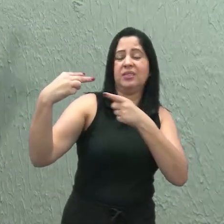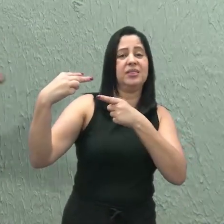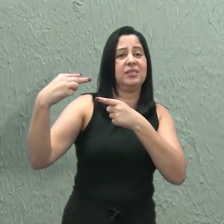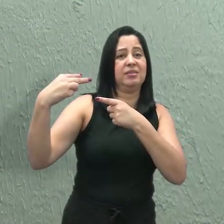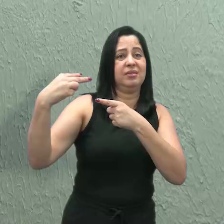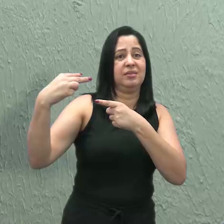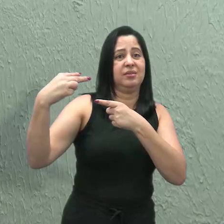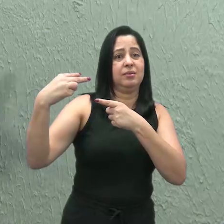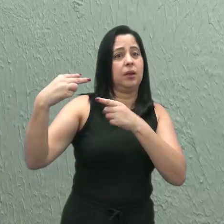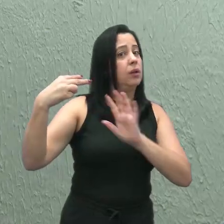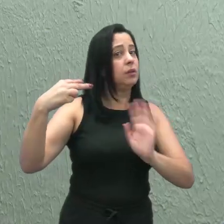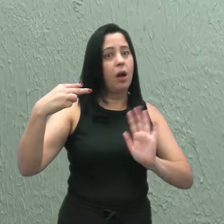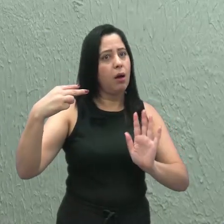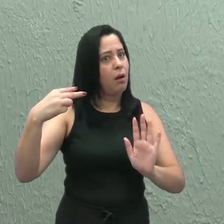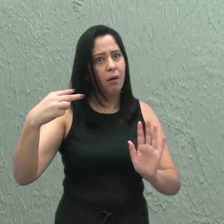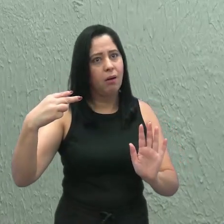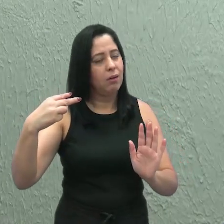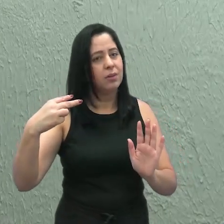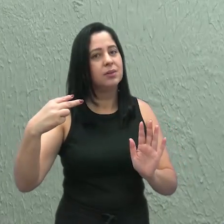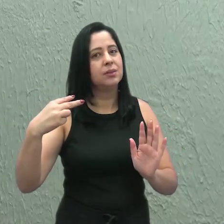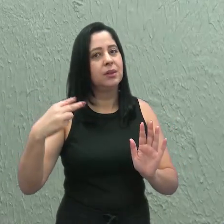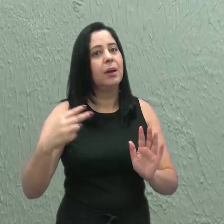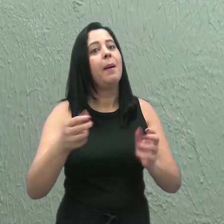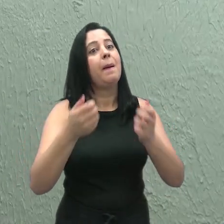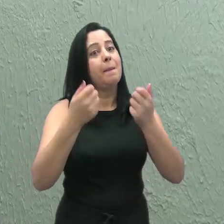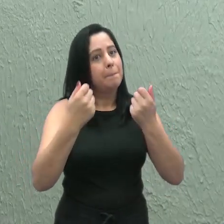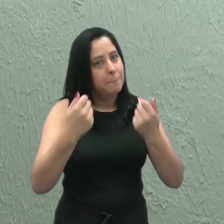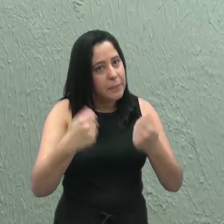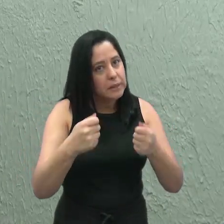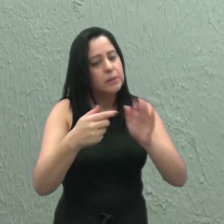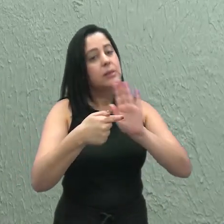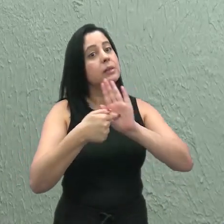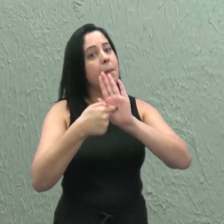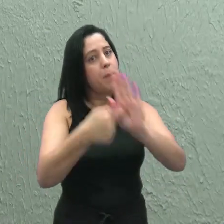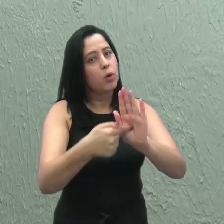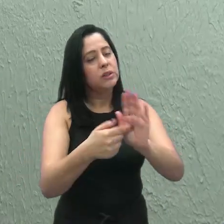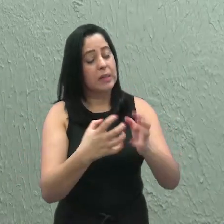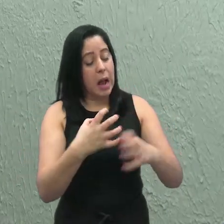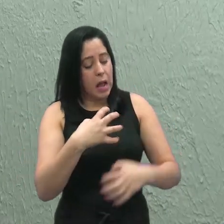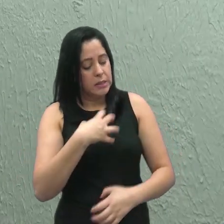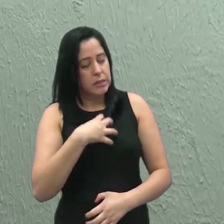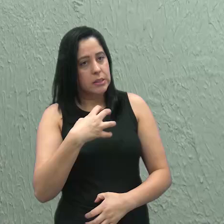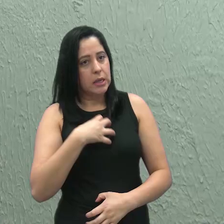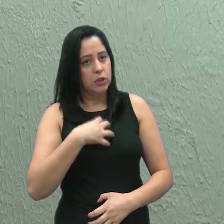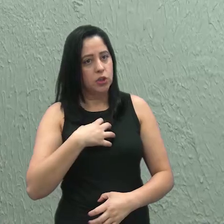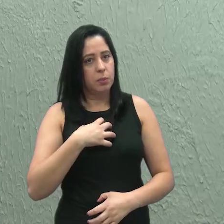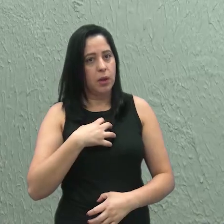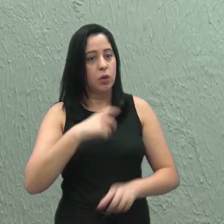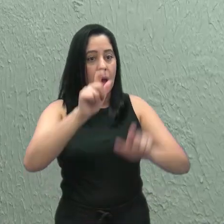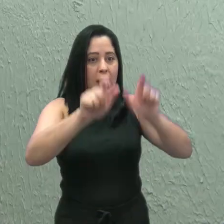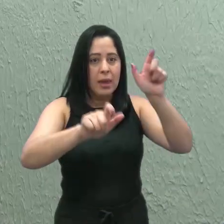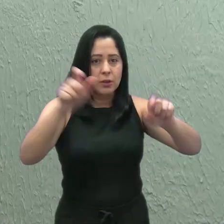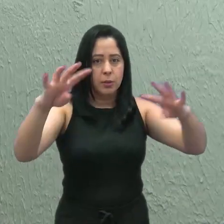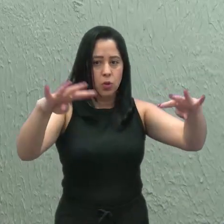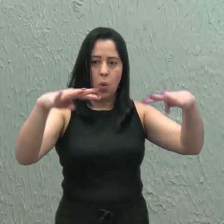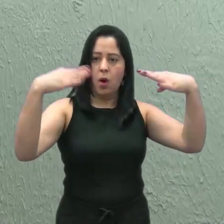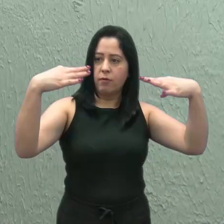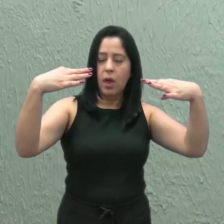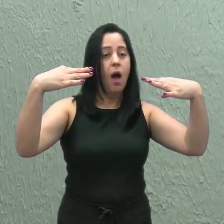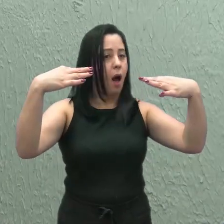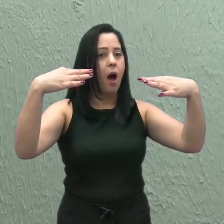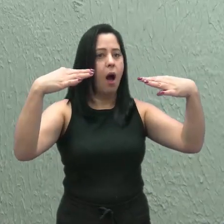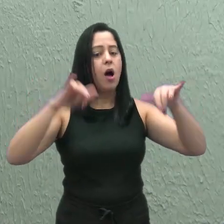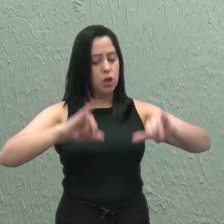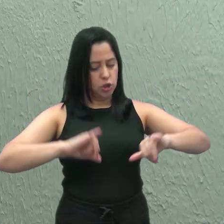não vão aguentar. Mas não é ao contrário. Você tem que demonstrar o seu sentimento dentro de casa para que todos vejam que estão